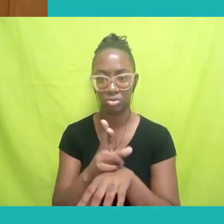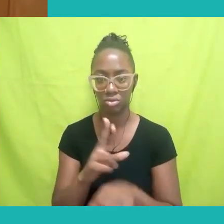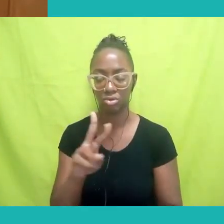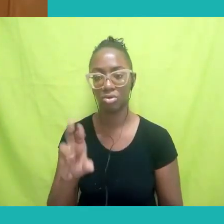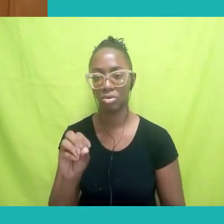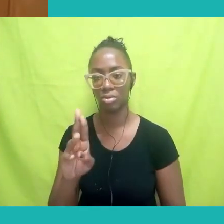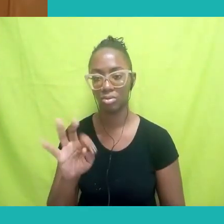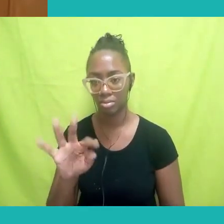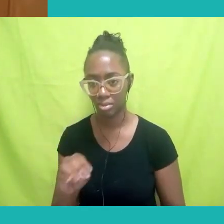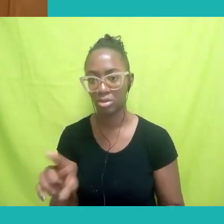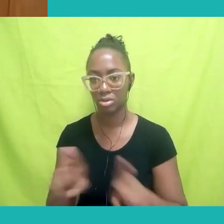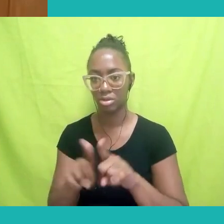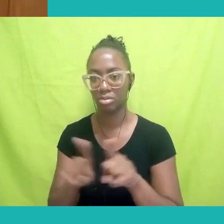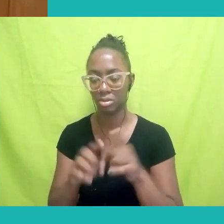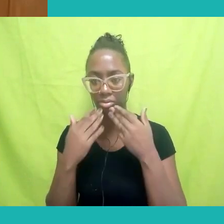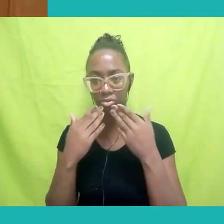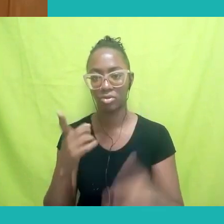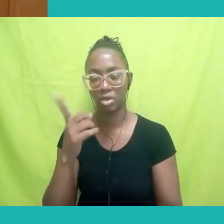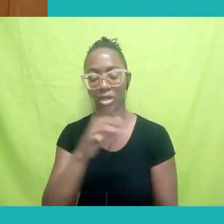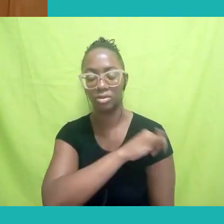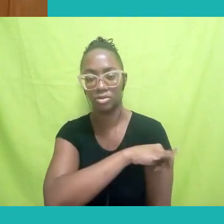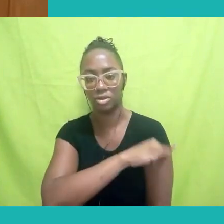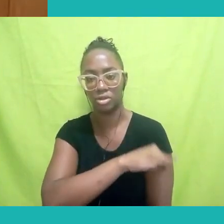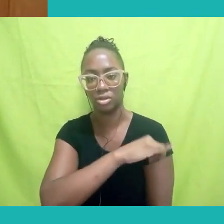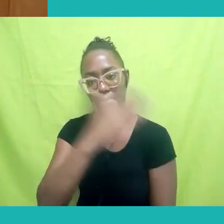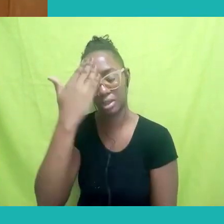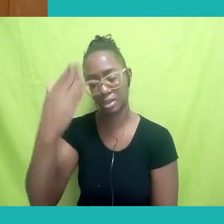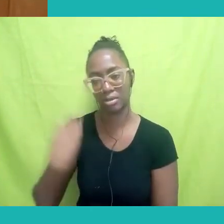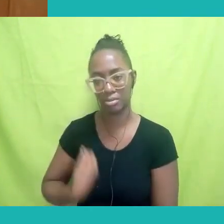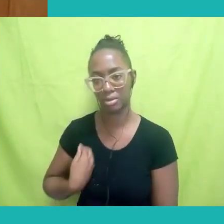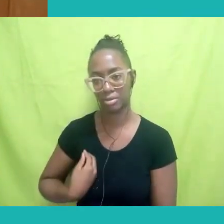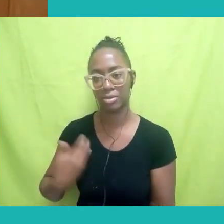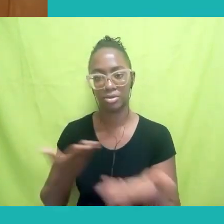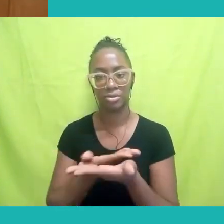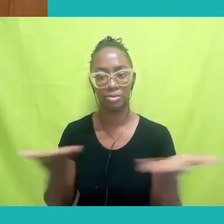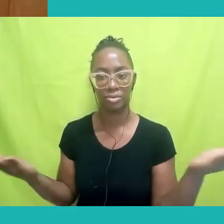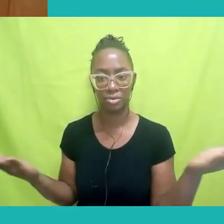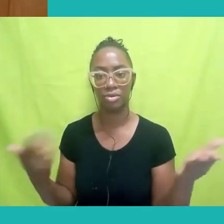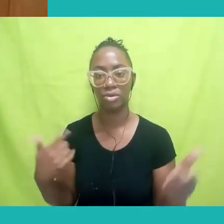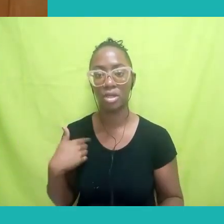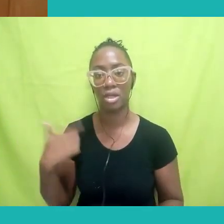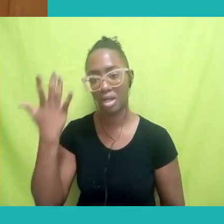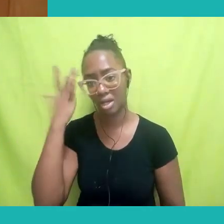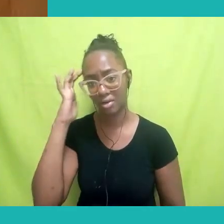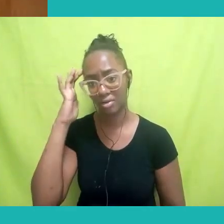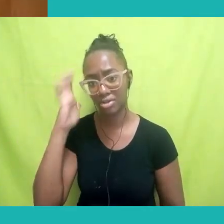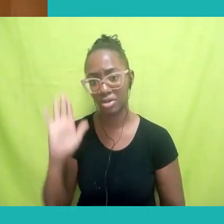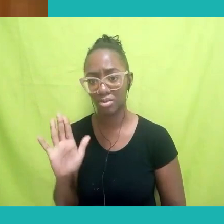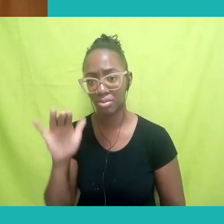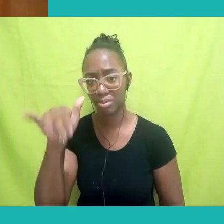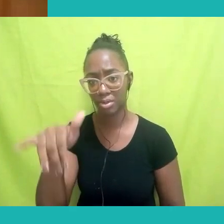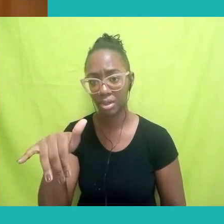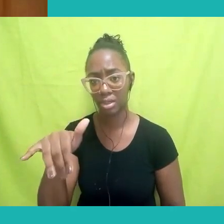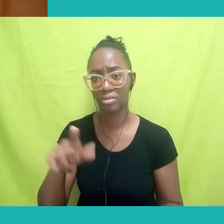bem expôs, lá do Rio de Janeiro. Muito obrigada pela participação de todos. Eu acho que nós vamos ter que pular aqui a fase